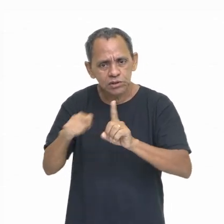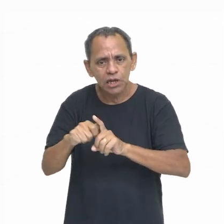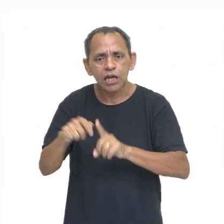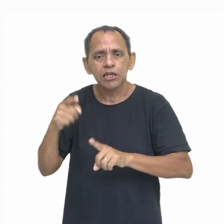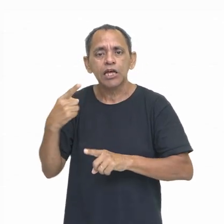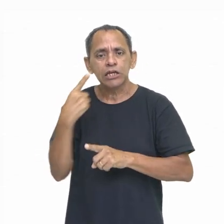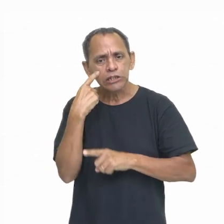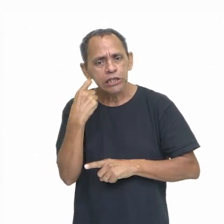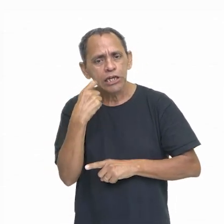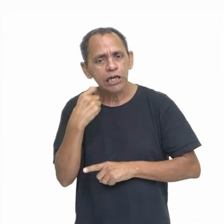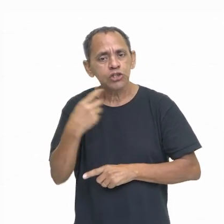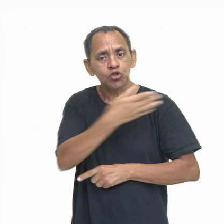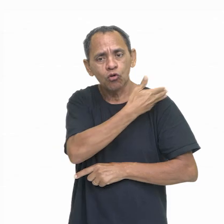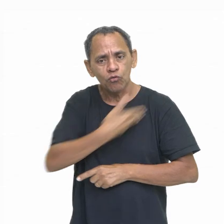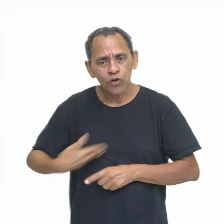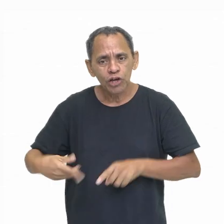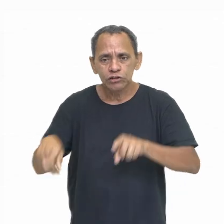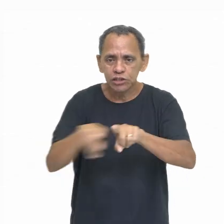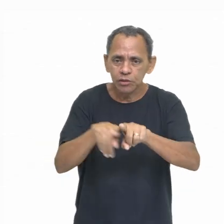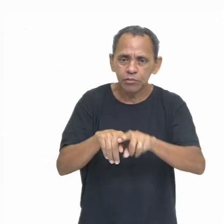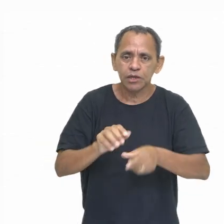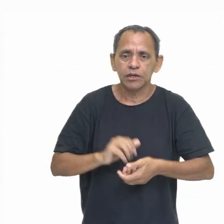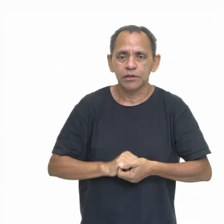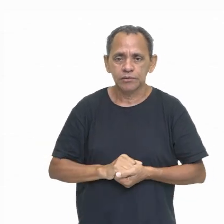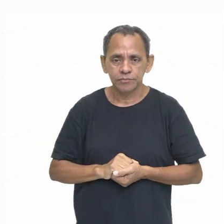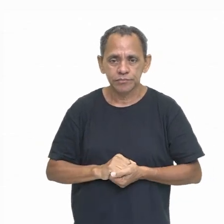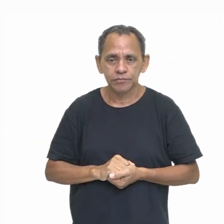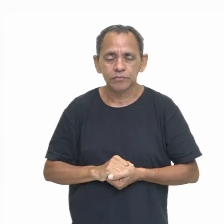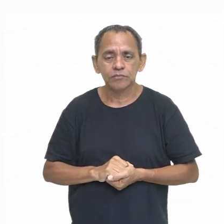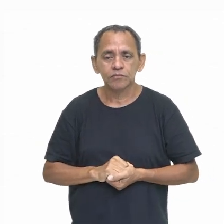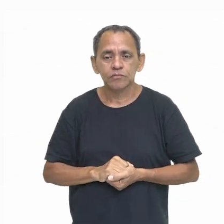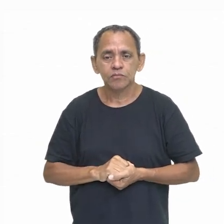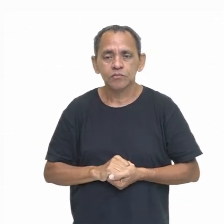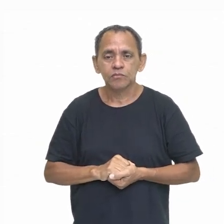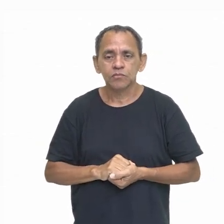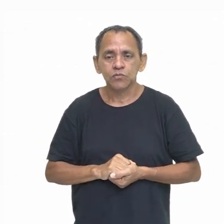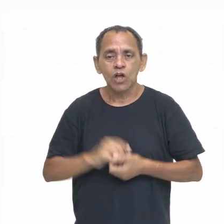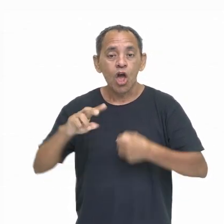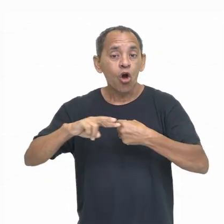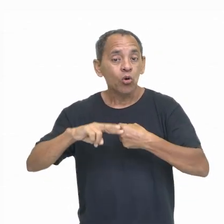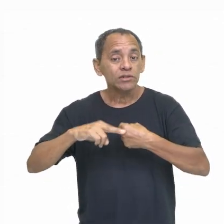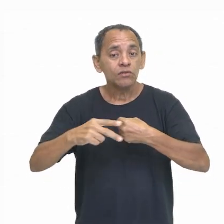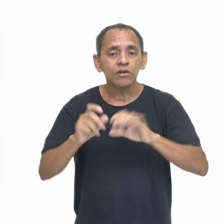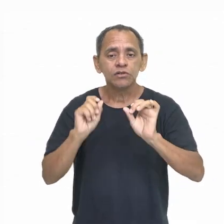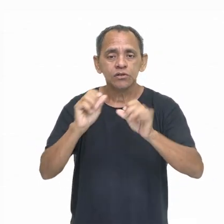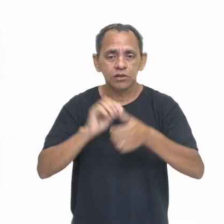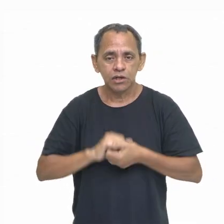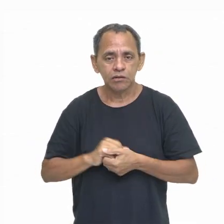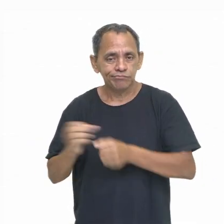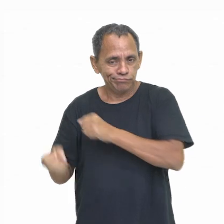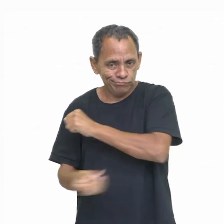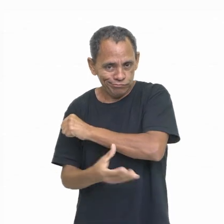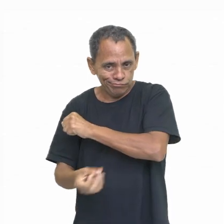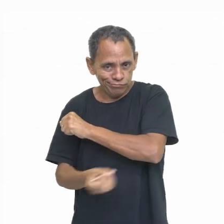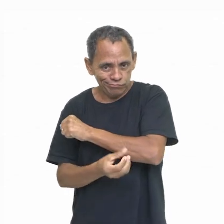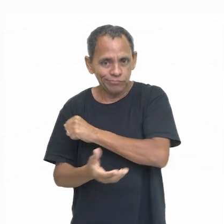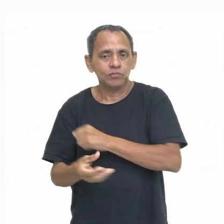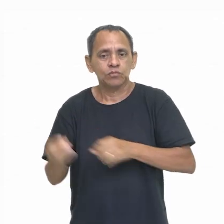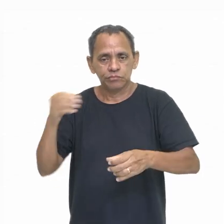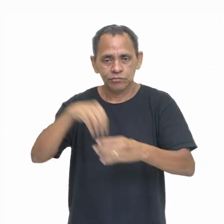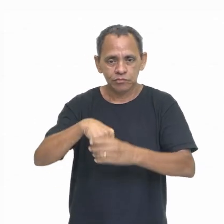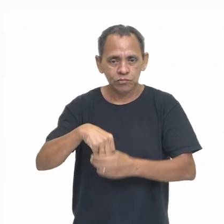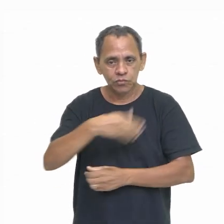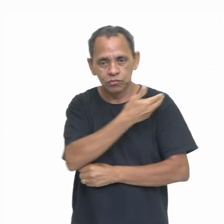público, pode levar à ineficiência e à corrupção na gestão pública. Por quê? Porque se